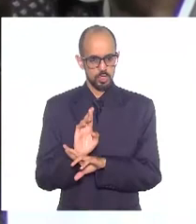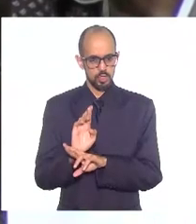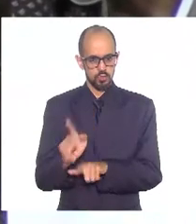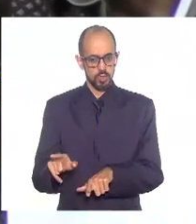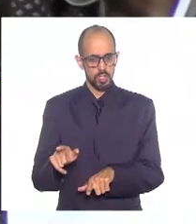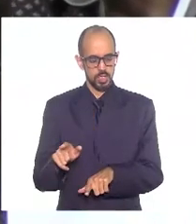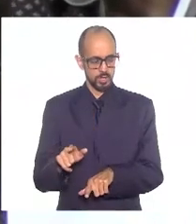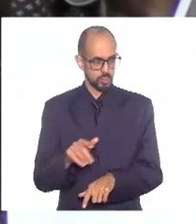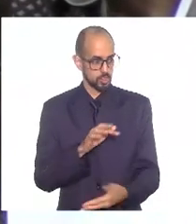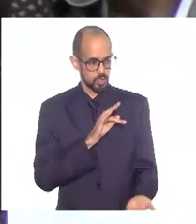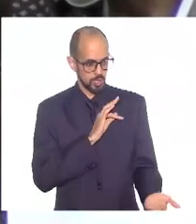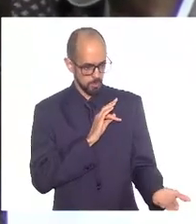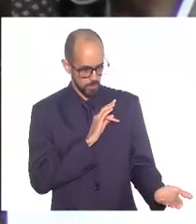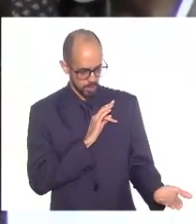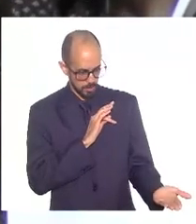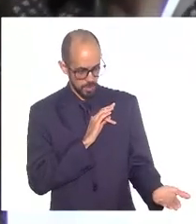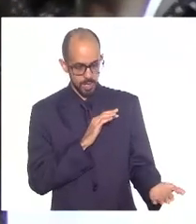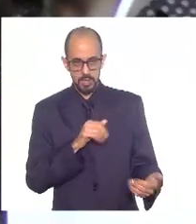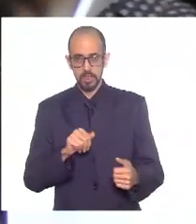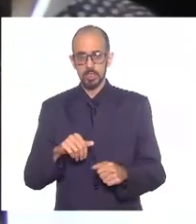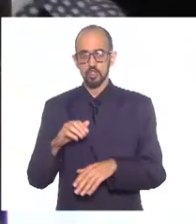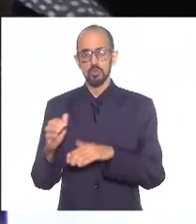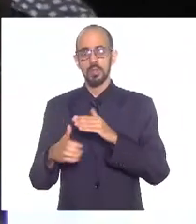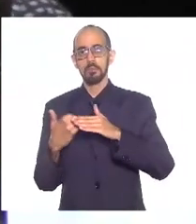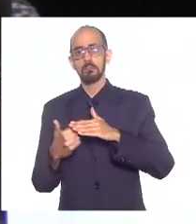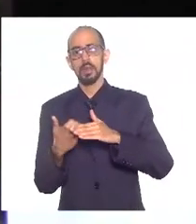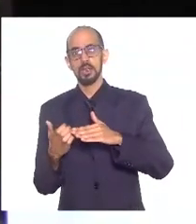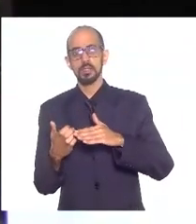deputada Marta, de uma empresa quando